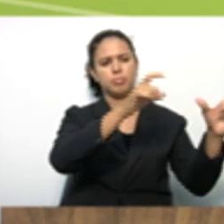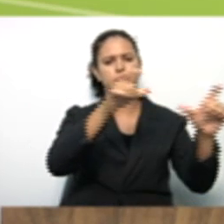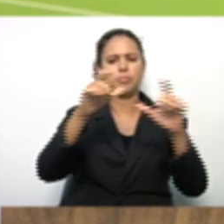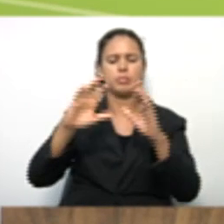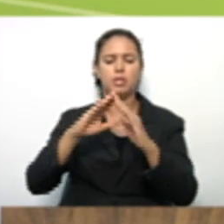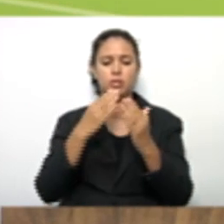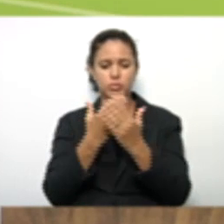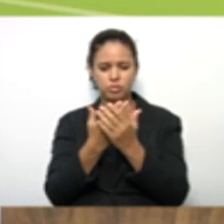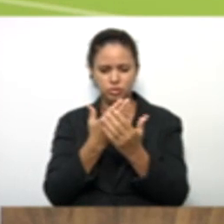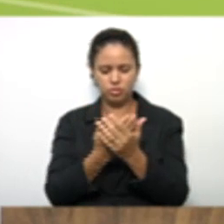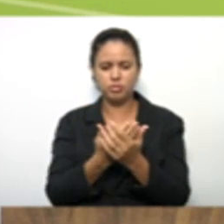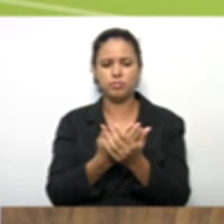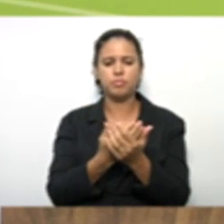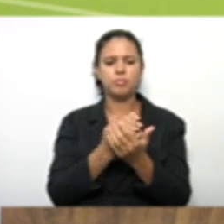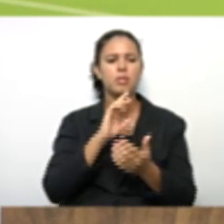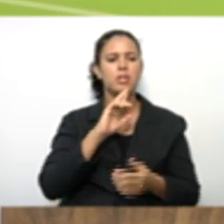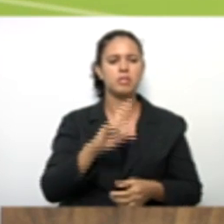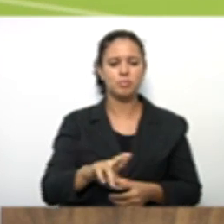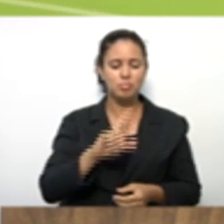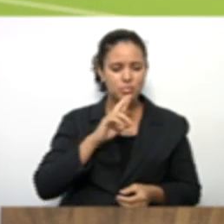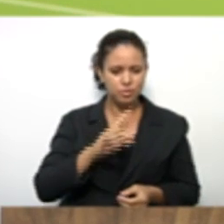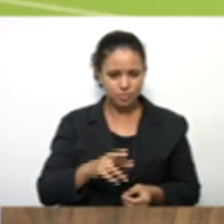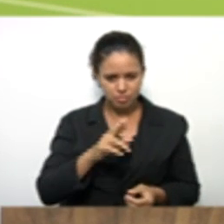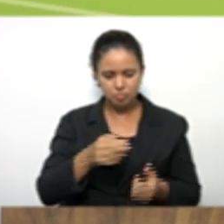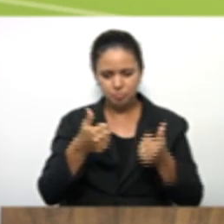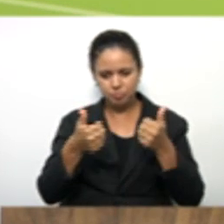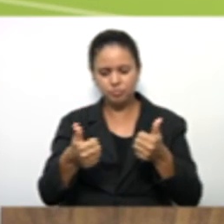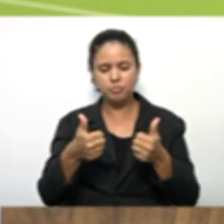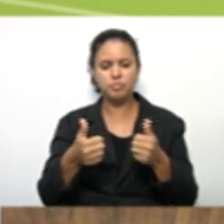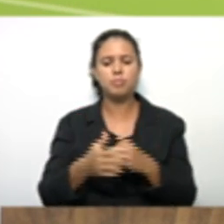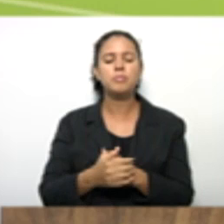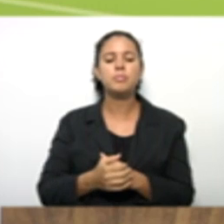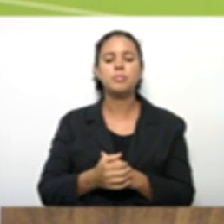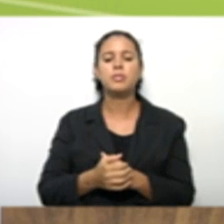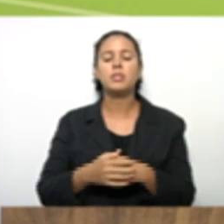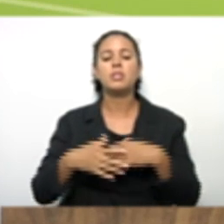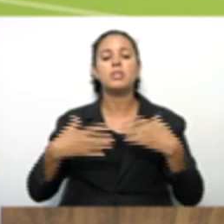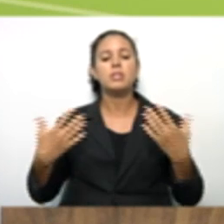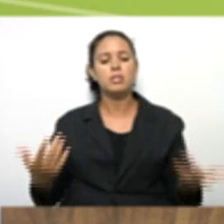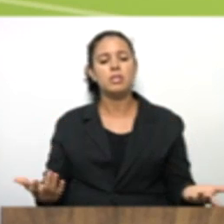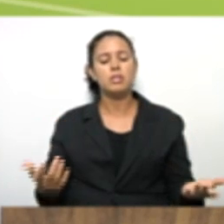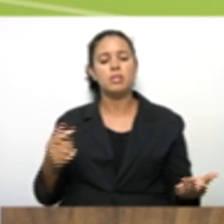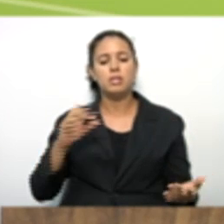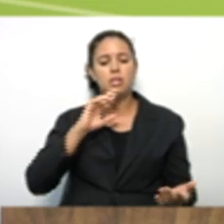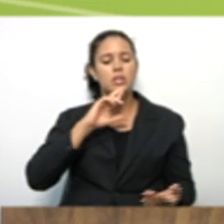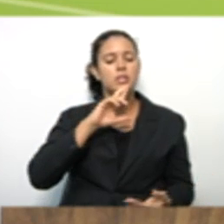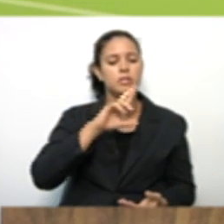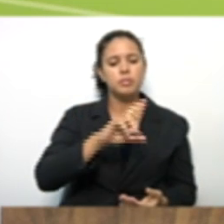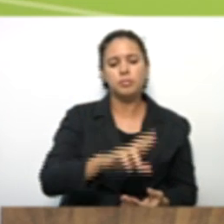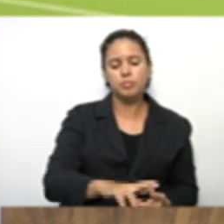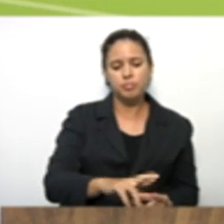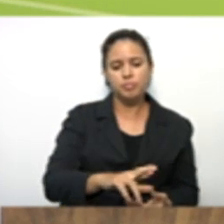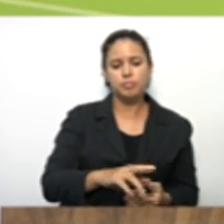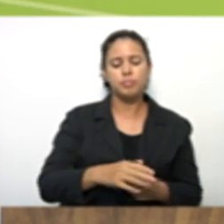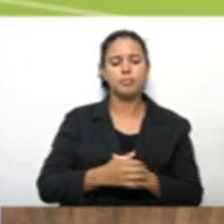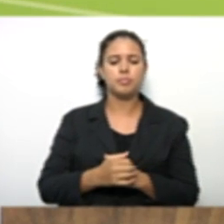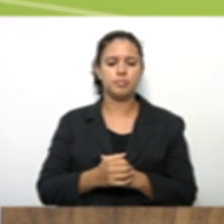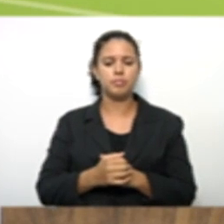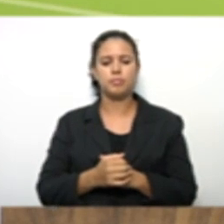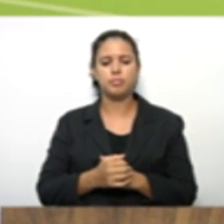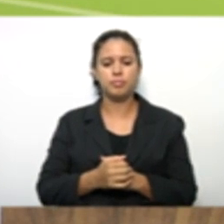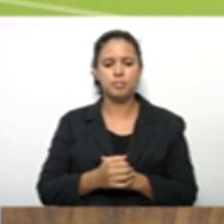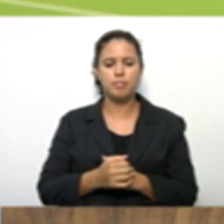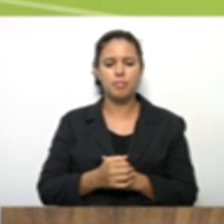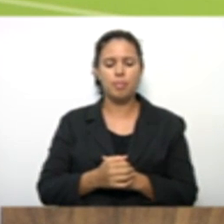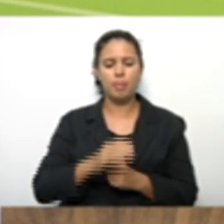que o valor que é jogado dentro das demonstrações é a parte quantitativa. E o nome, que é aqui, como eu falei, fornecedor a pagar, é a